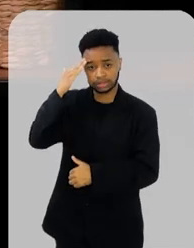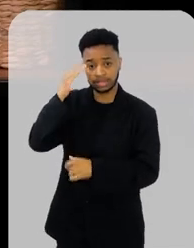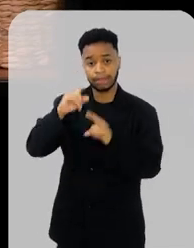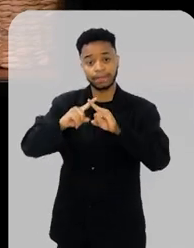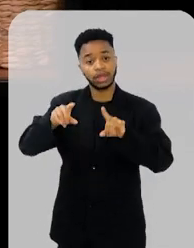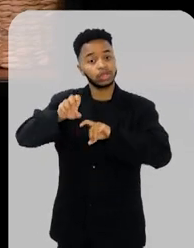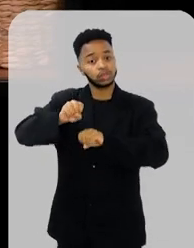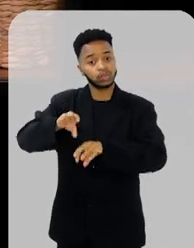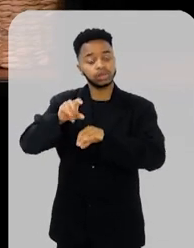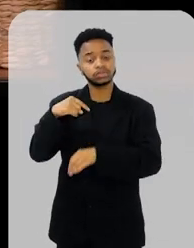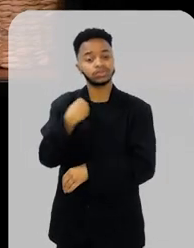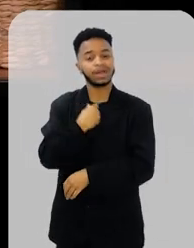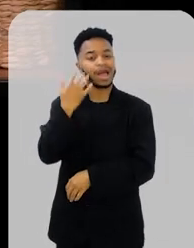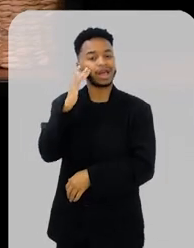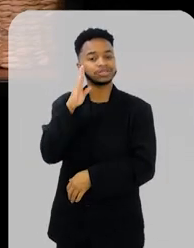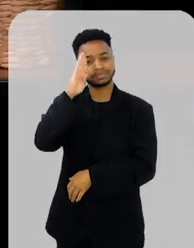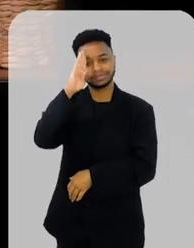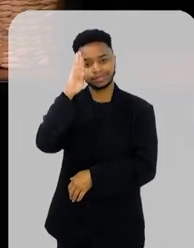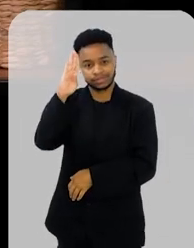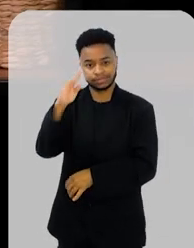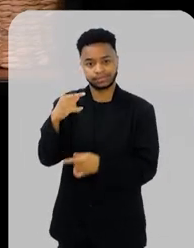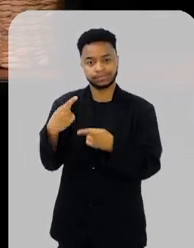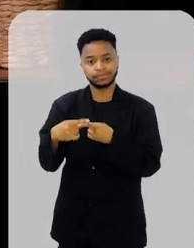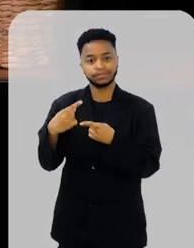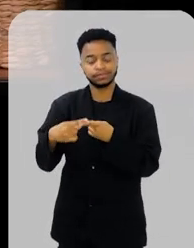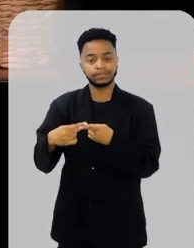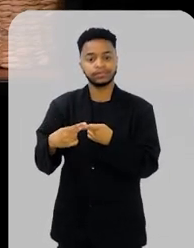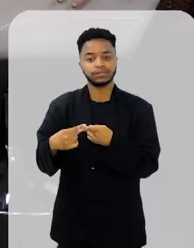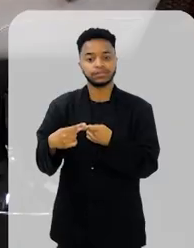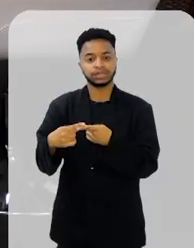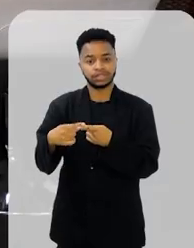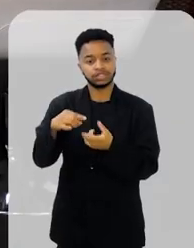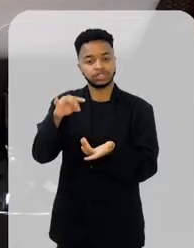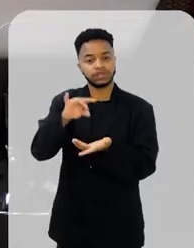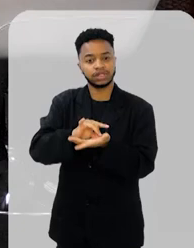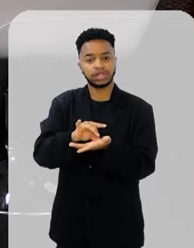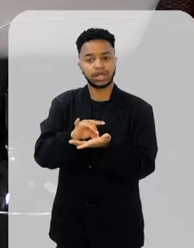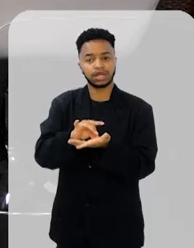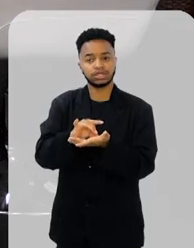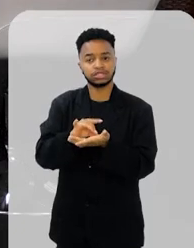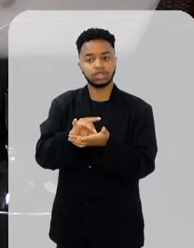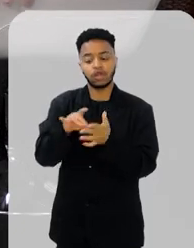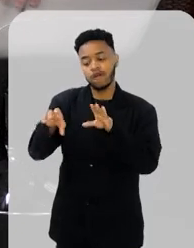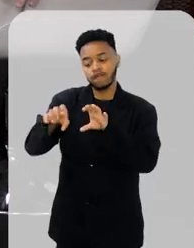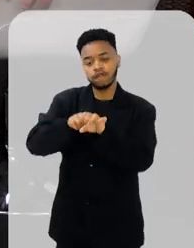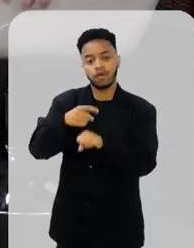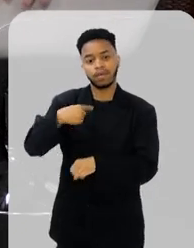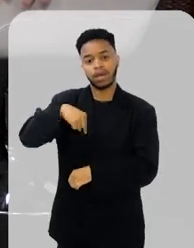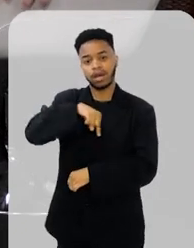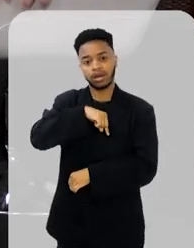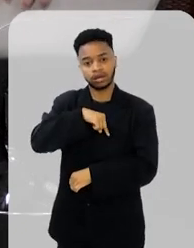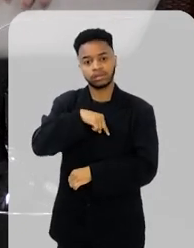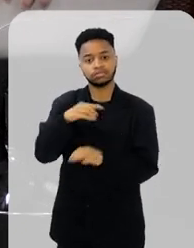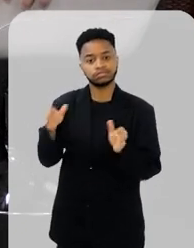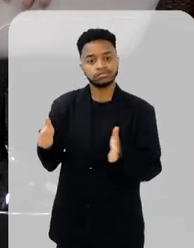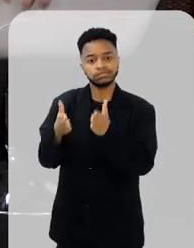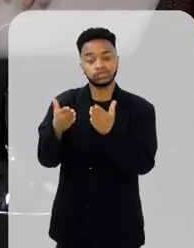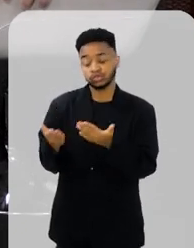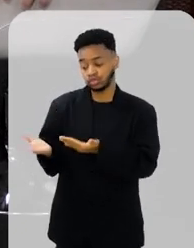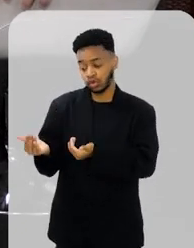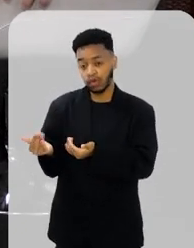a educação a gente considera fundamental, porque é essa que vai estar nos formando, né,